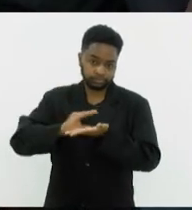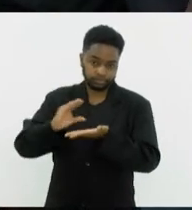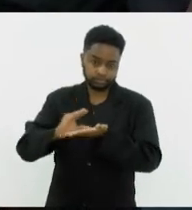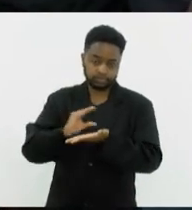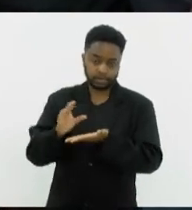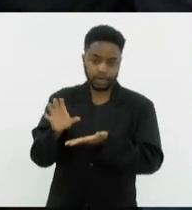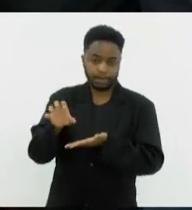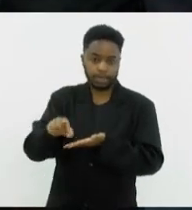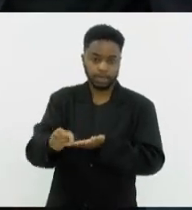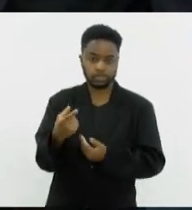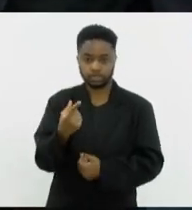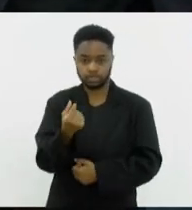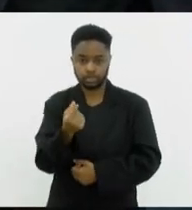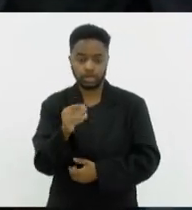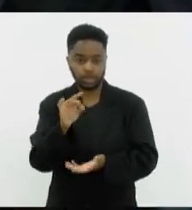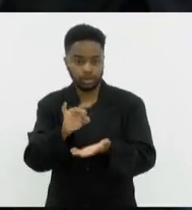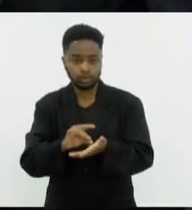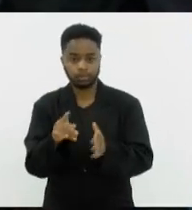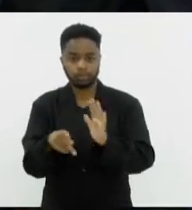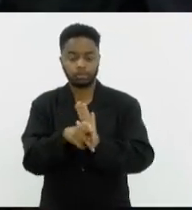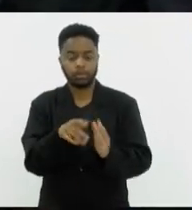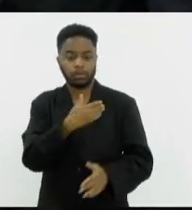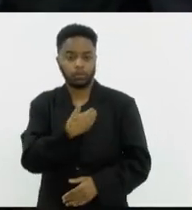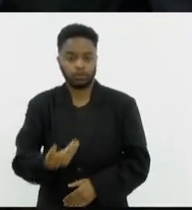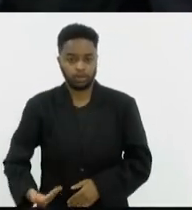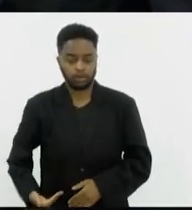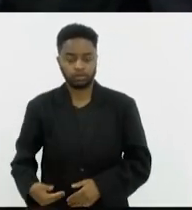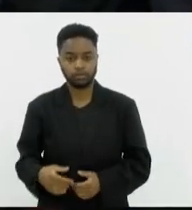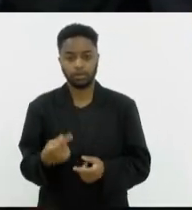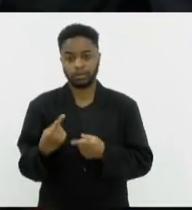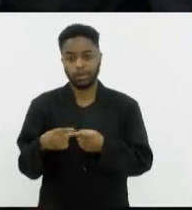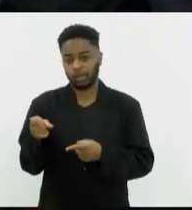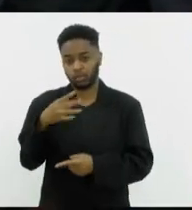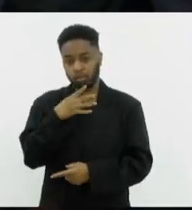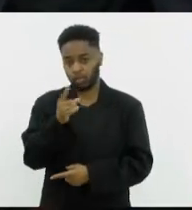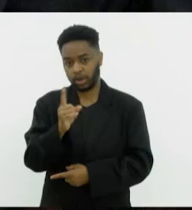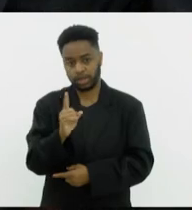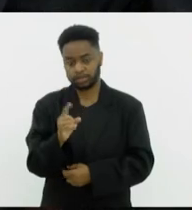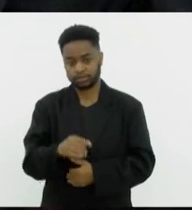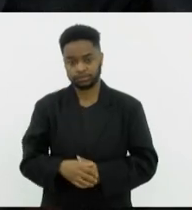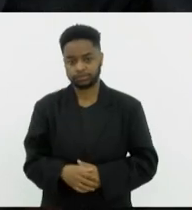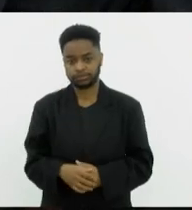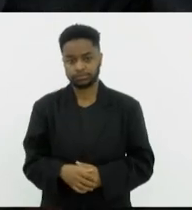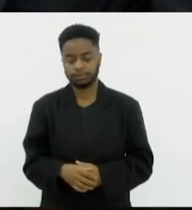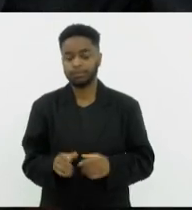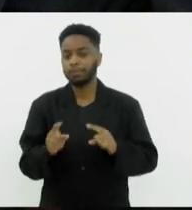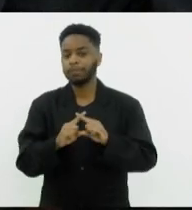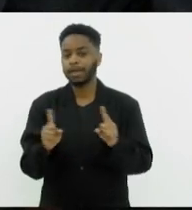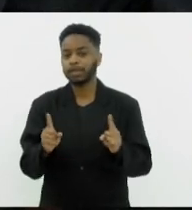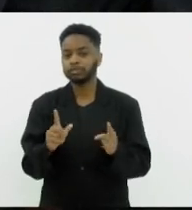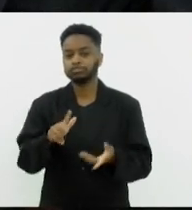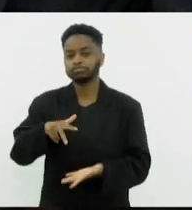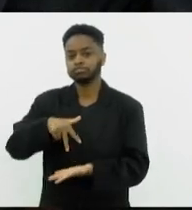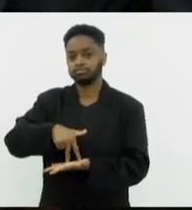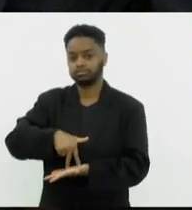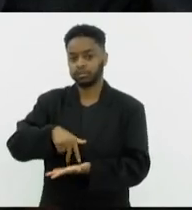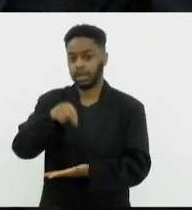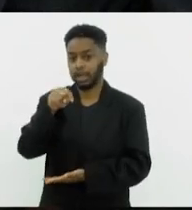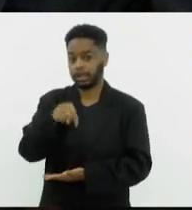números reais do governo, ele não conhece. Mas chegar aqui,